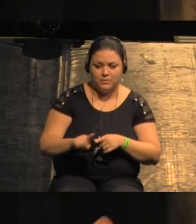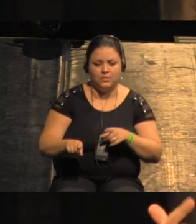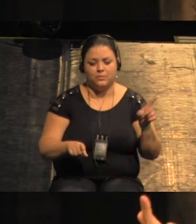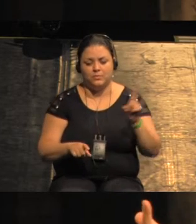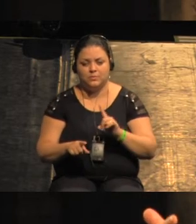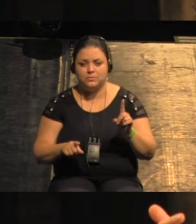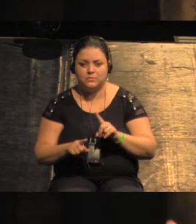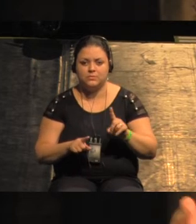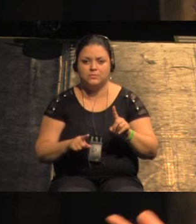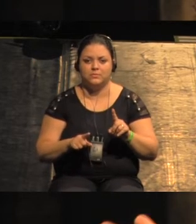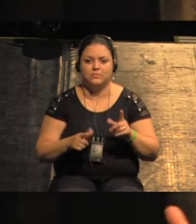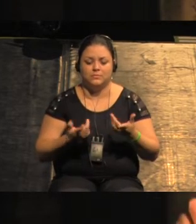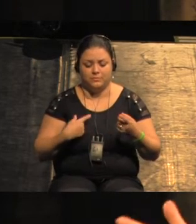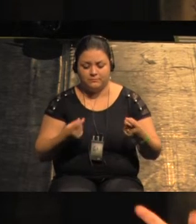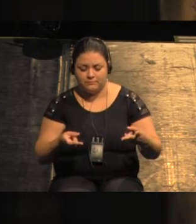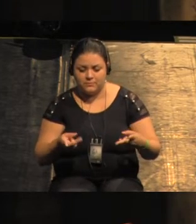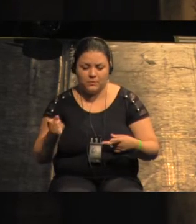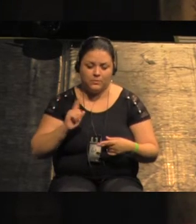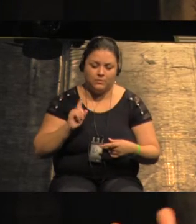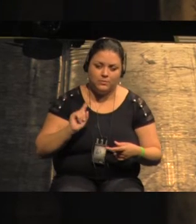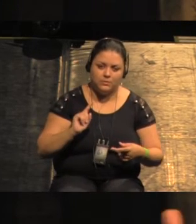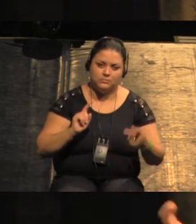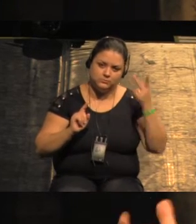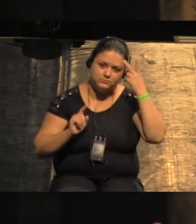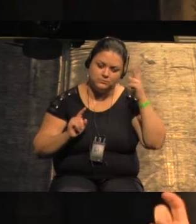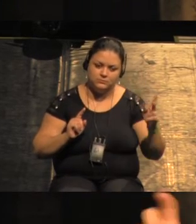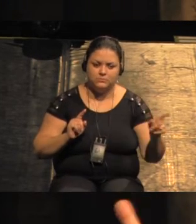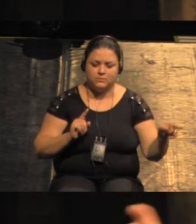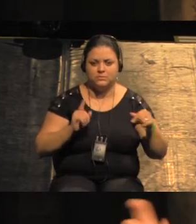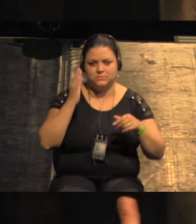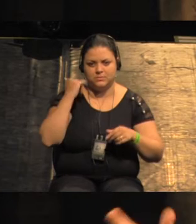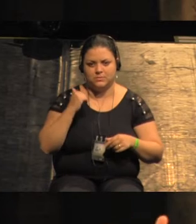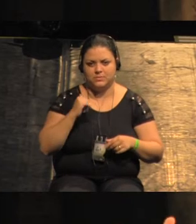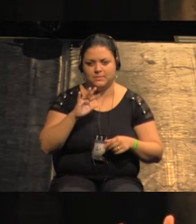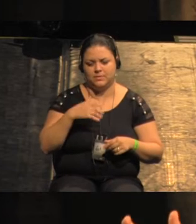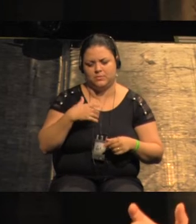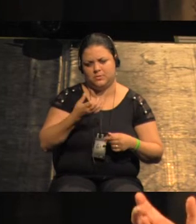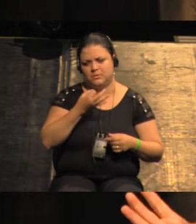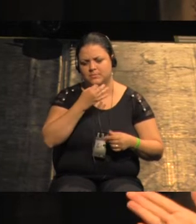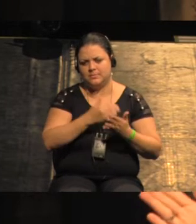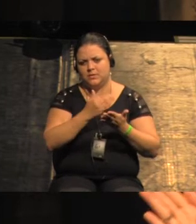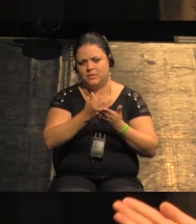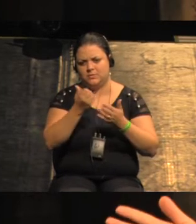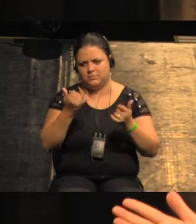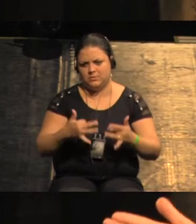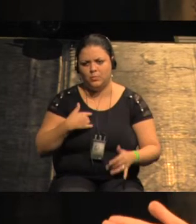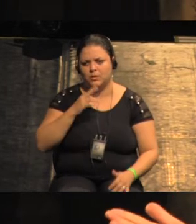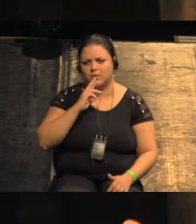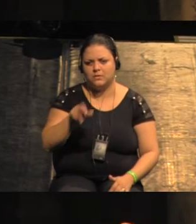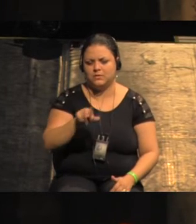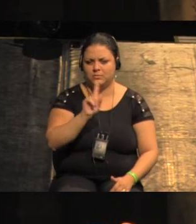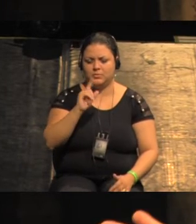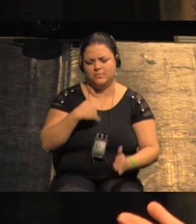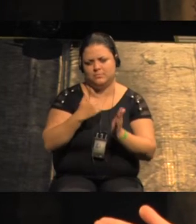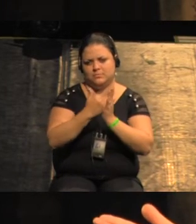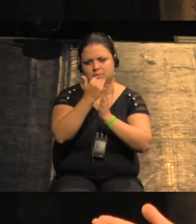mais facilmente, eventualmente, sublocar do que propriamente vender. É uma transação mais de curto prazo, né? Mas eu queria introduzir uma